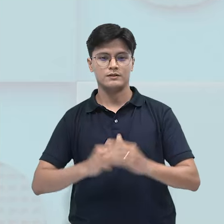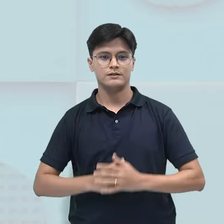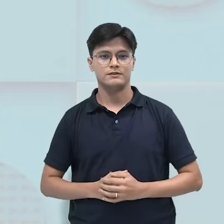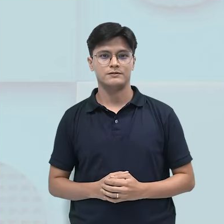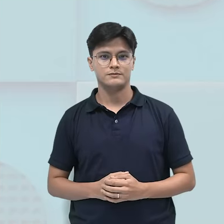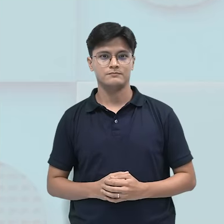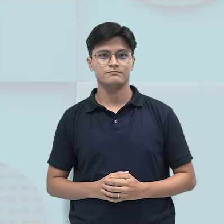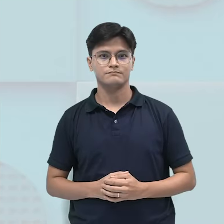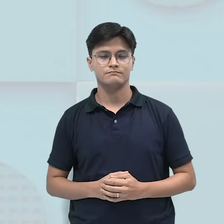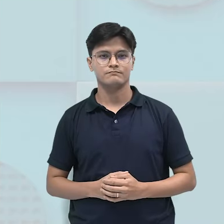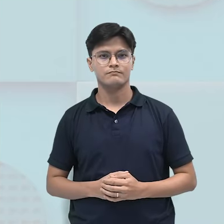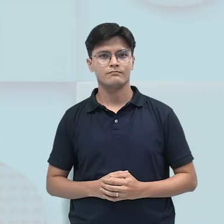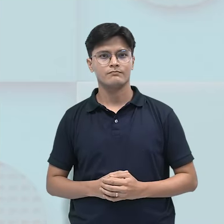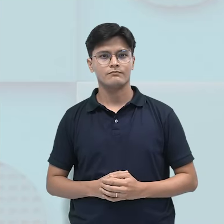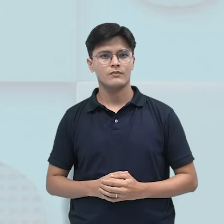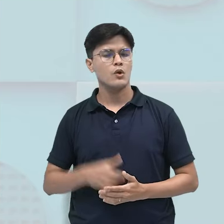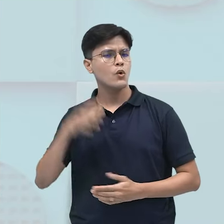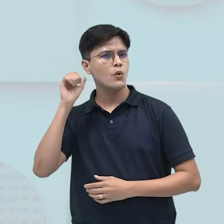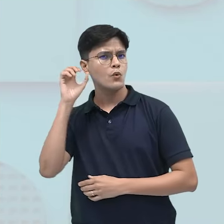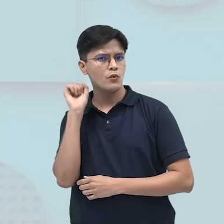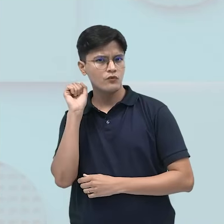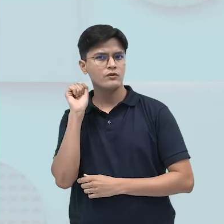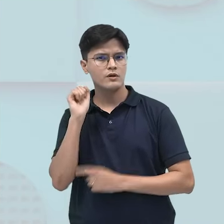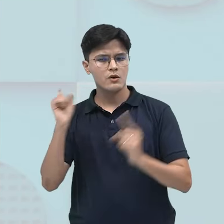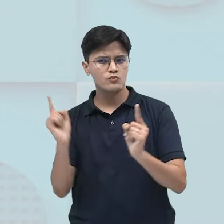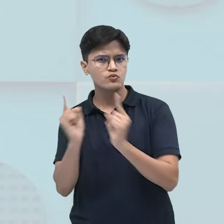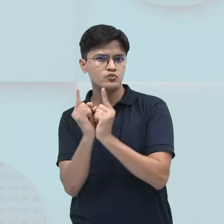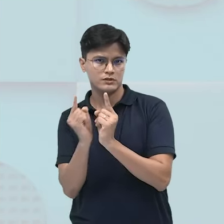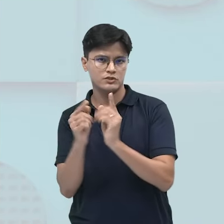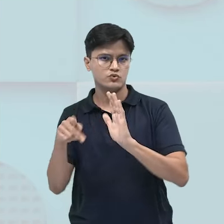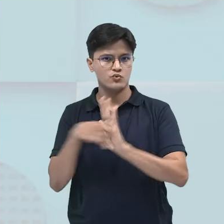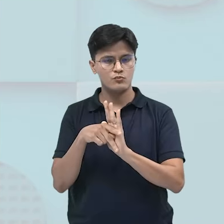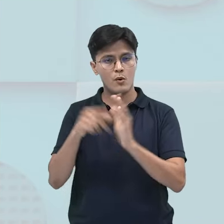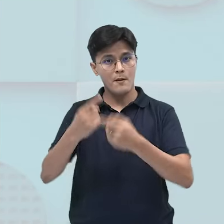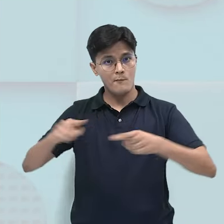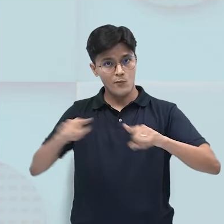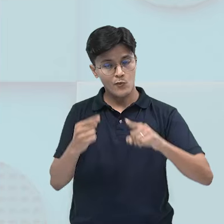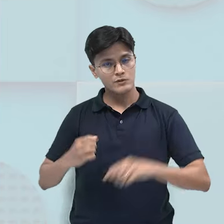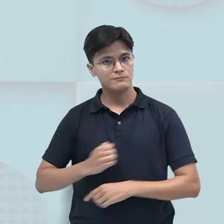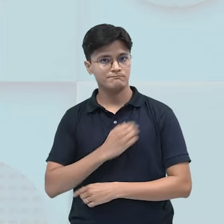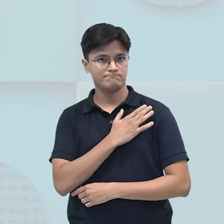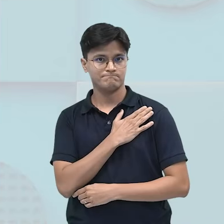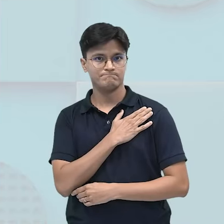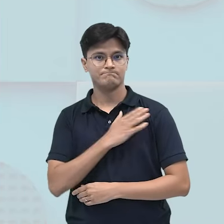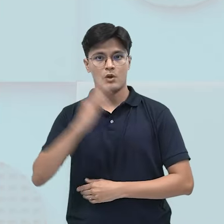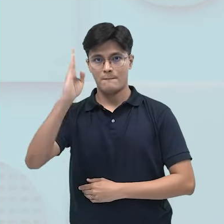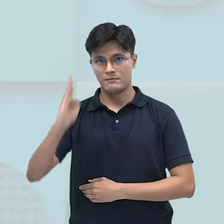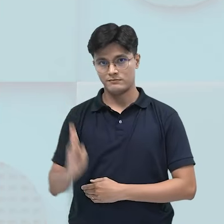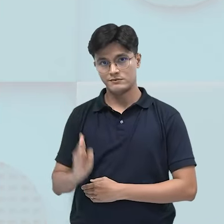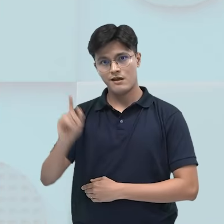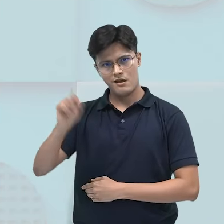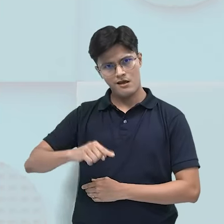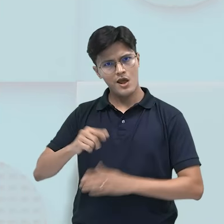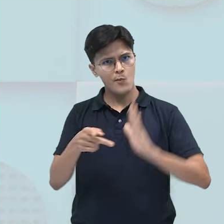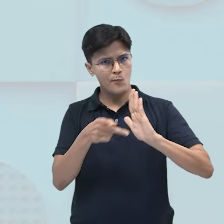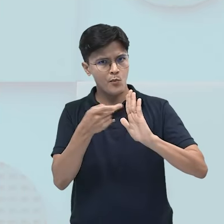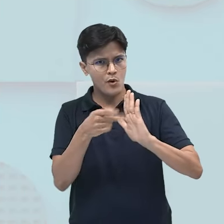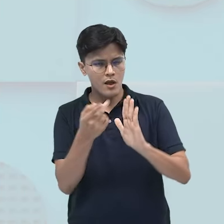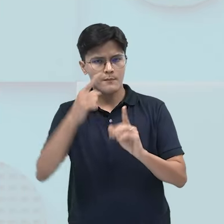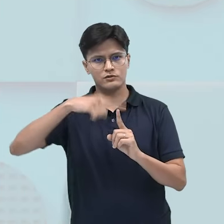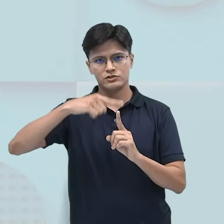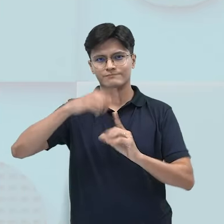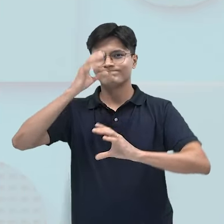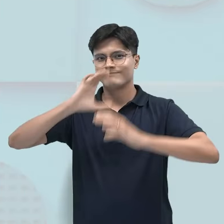um trecho do hino nacional brasileiro. Esse é um poema cantado. Vocês sabiam